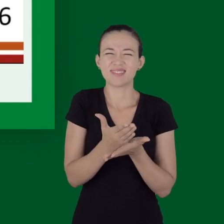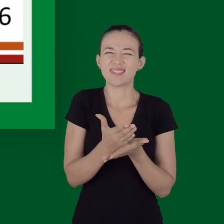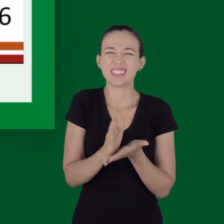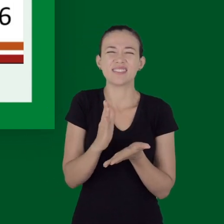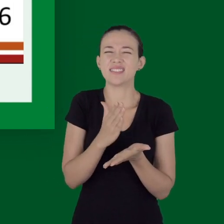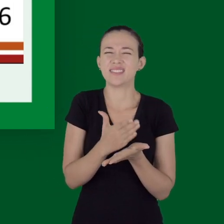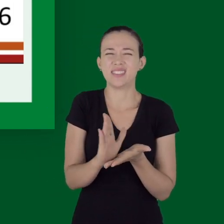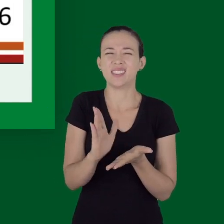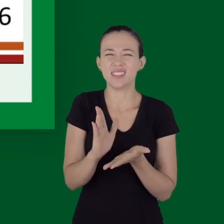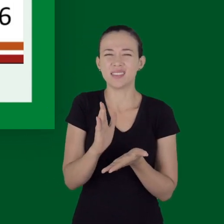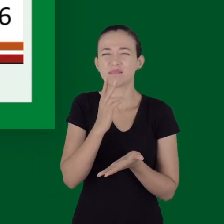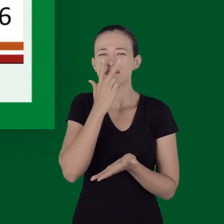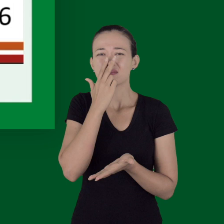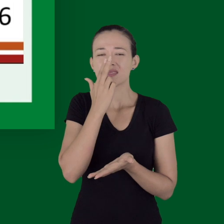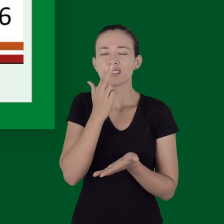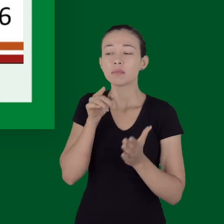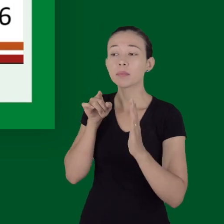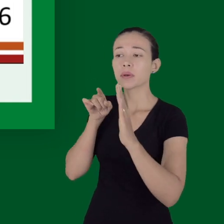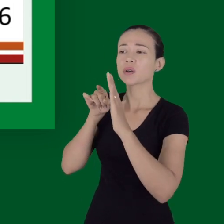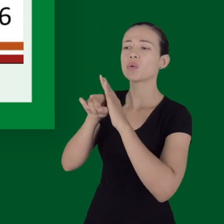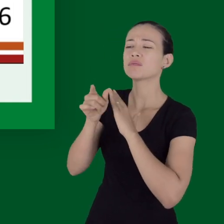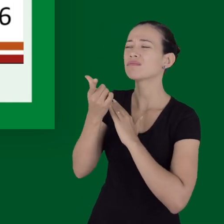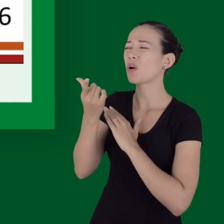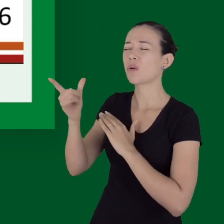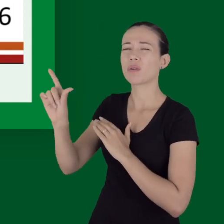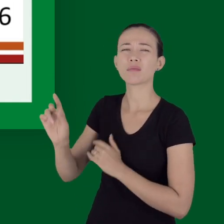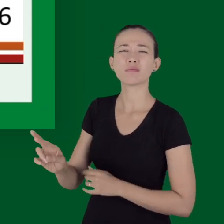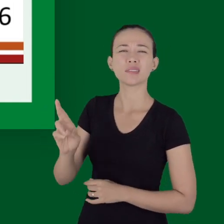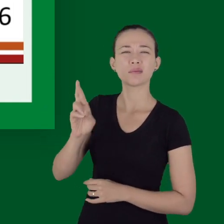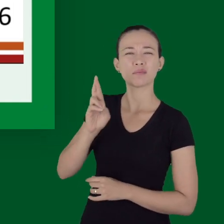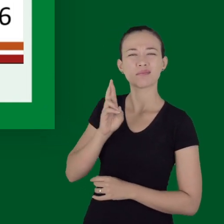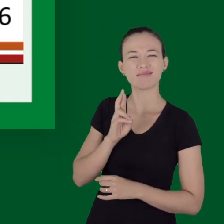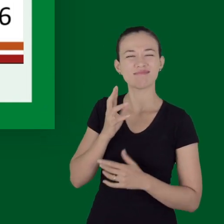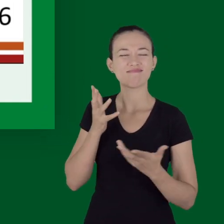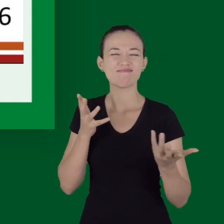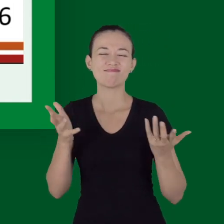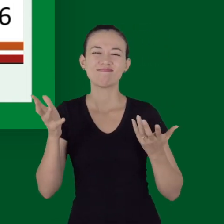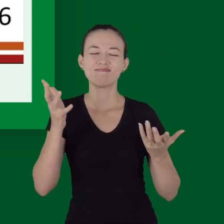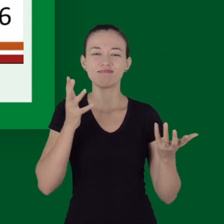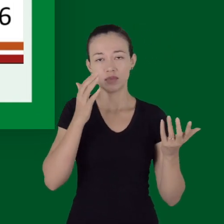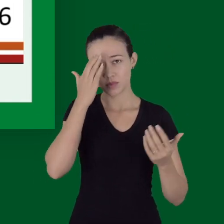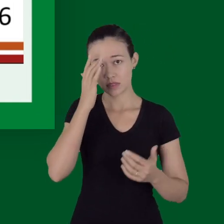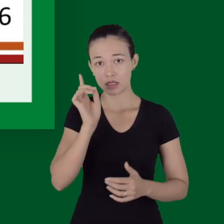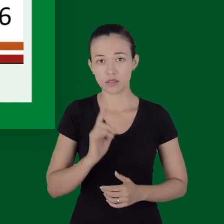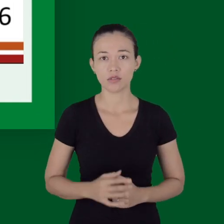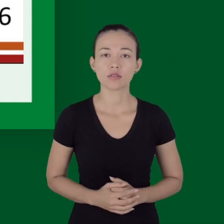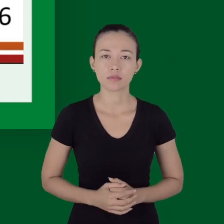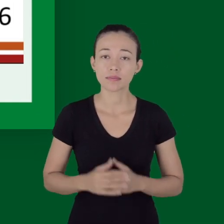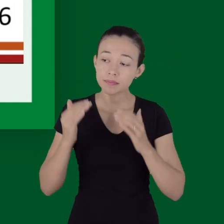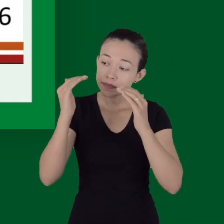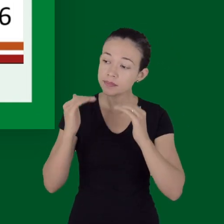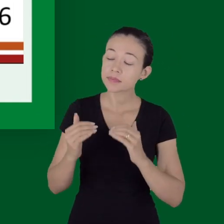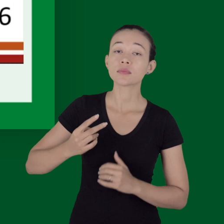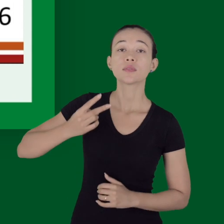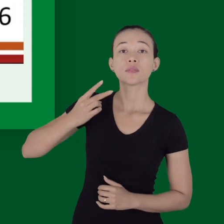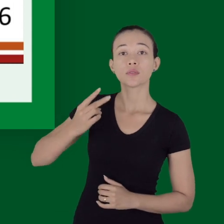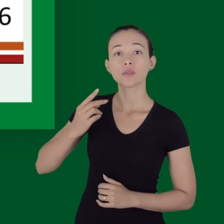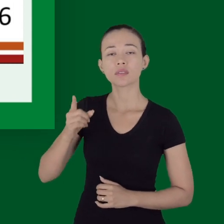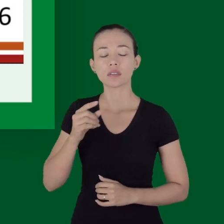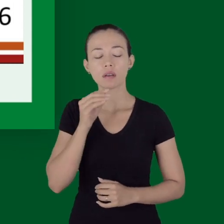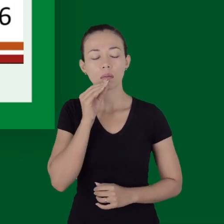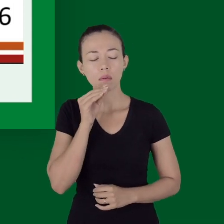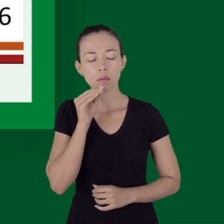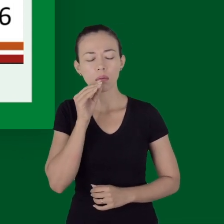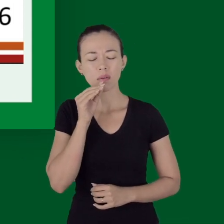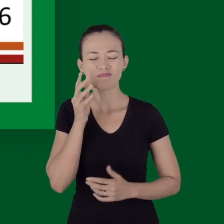fala outra coisa que está fora do contexto. 2, sons incompreensíveis, e 1, nenhuma. E o motora com 2,